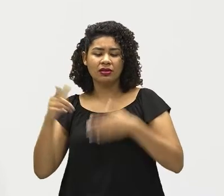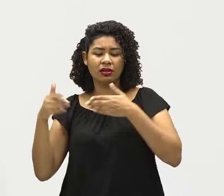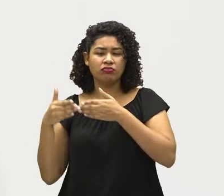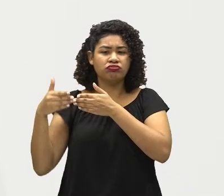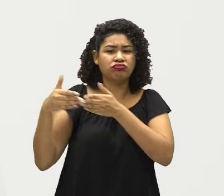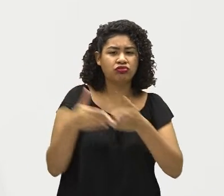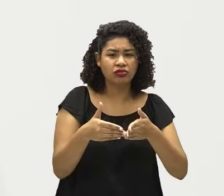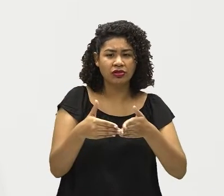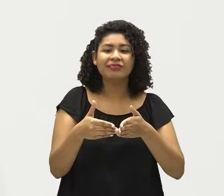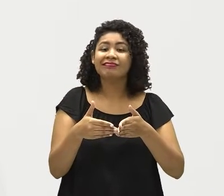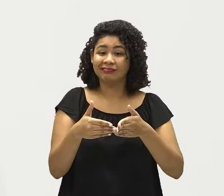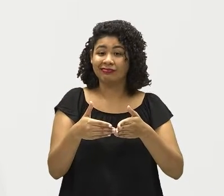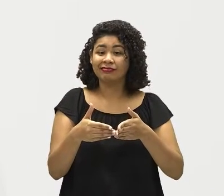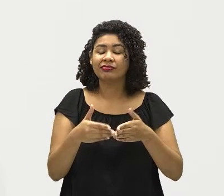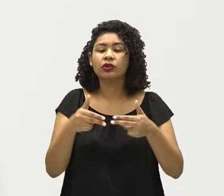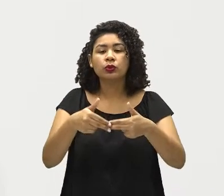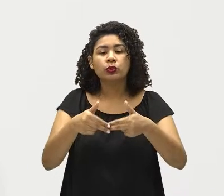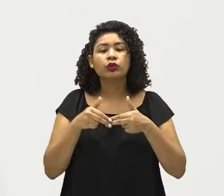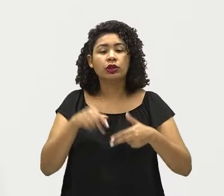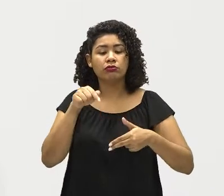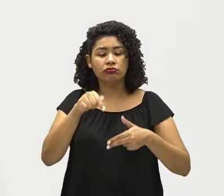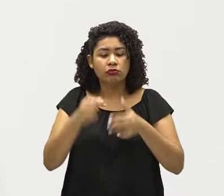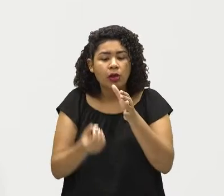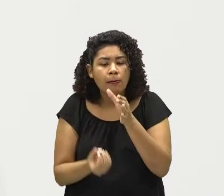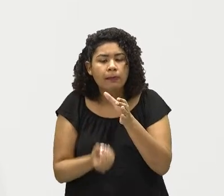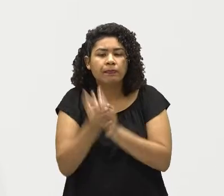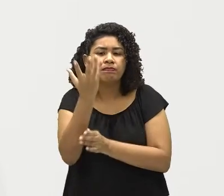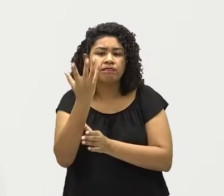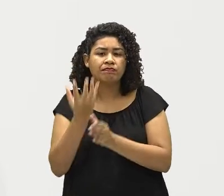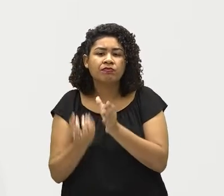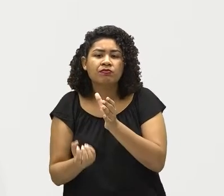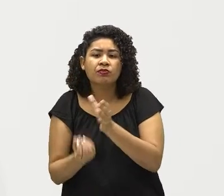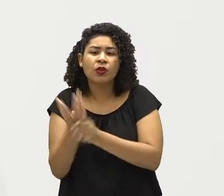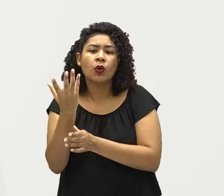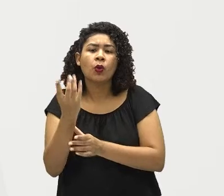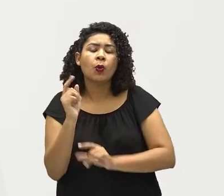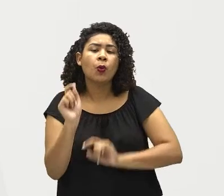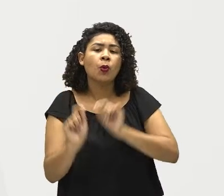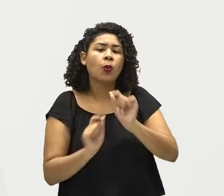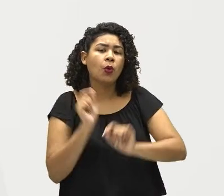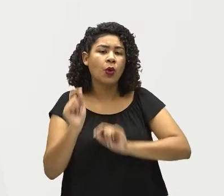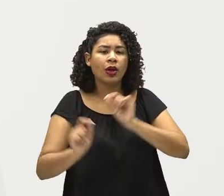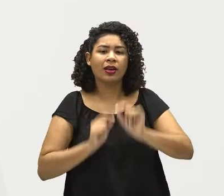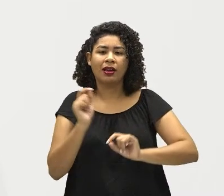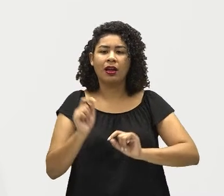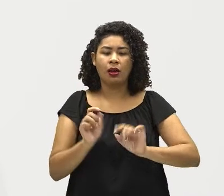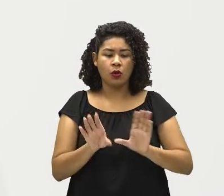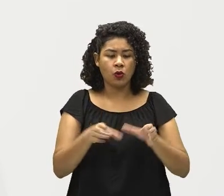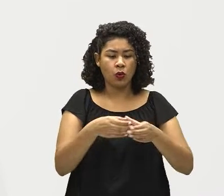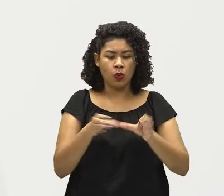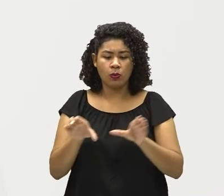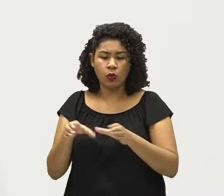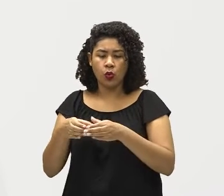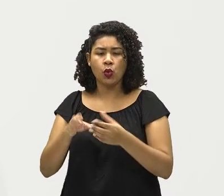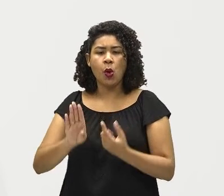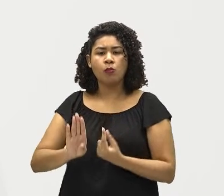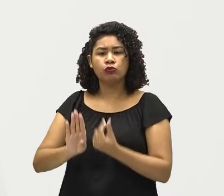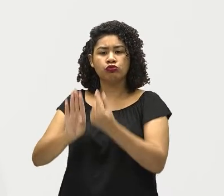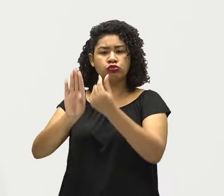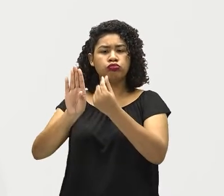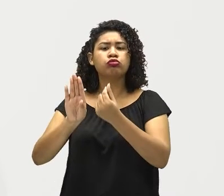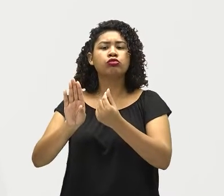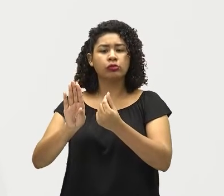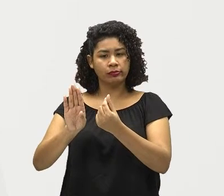E claro, vamos ter ali o estabelecimento de diversos burgueses, ou seja, a classe mercantil que